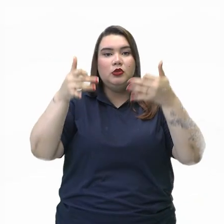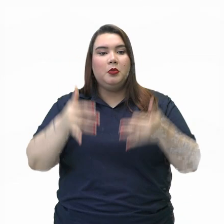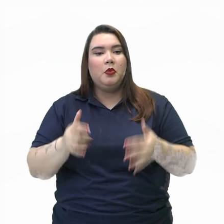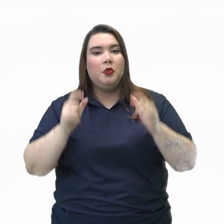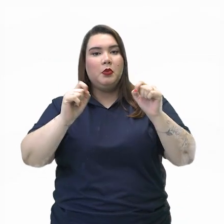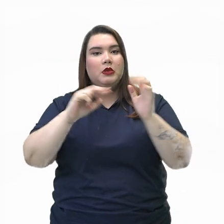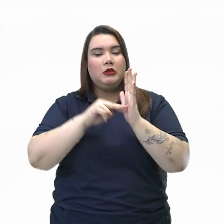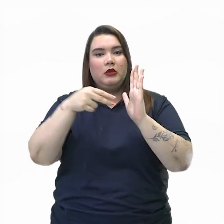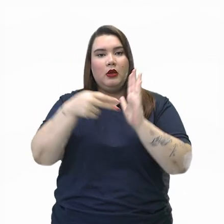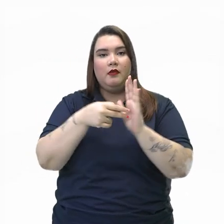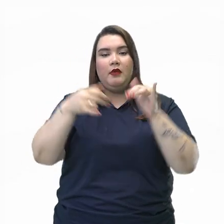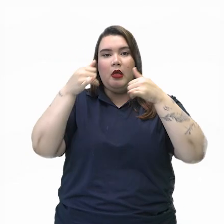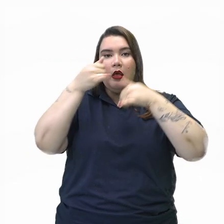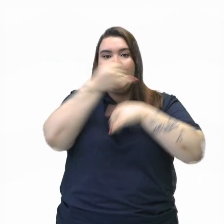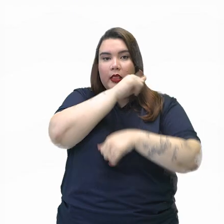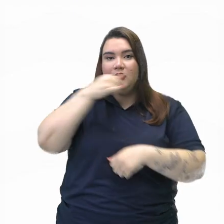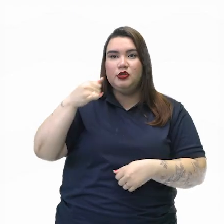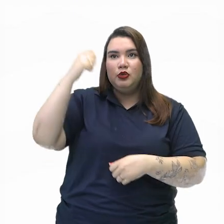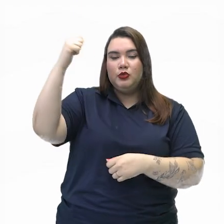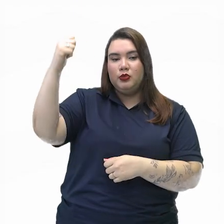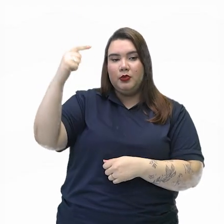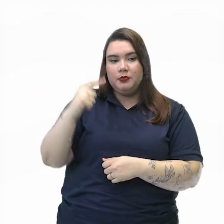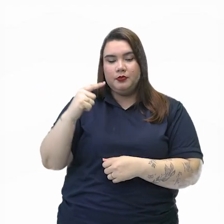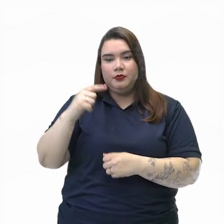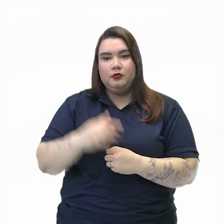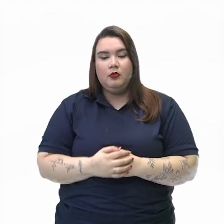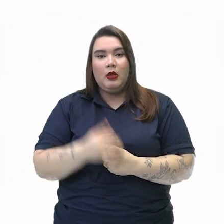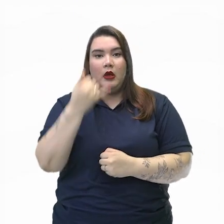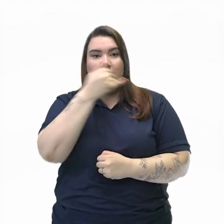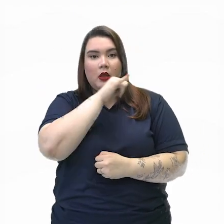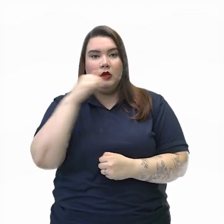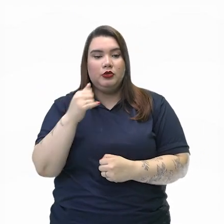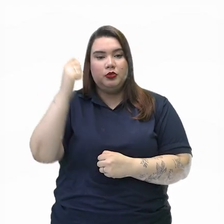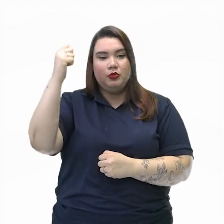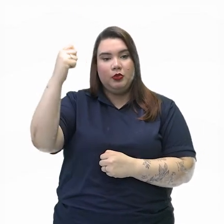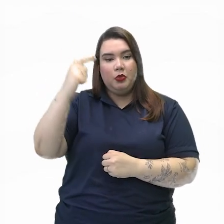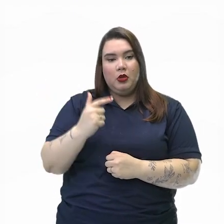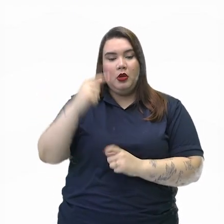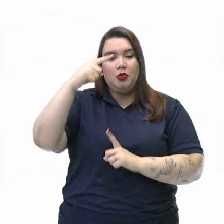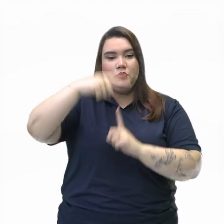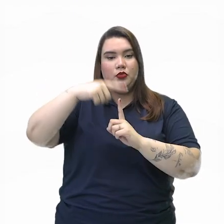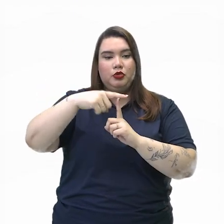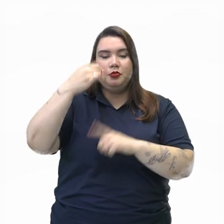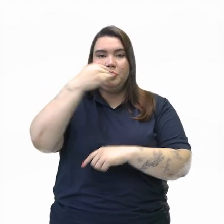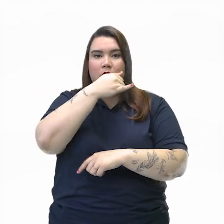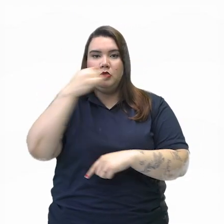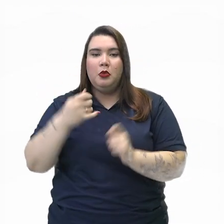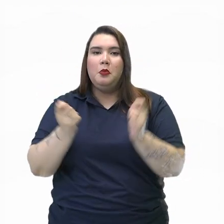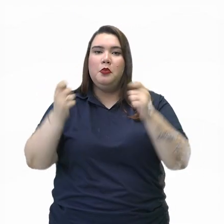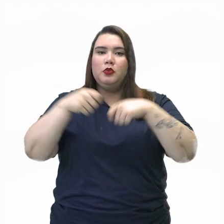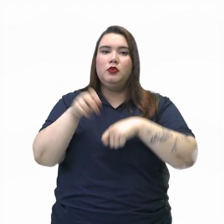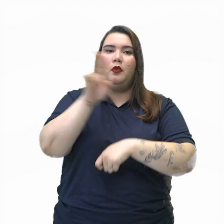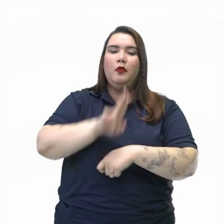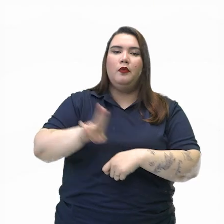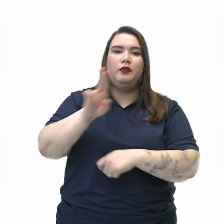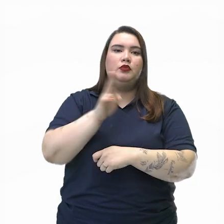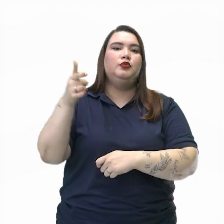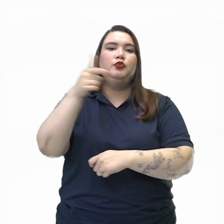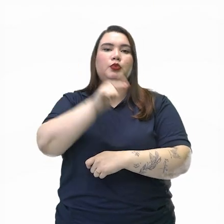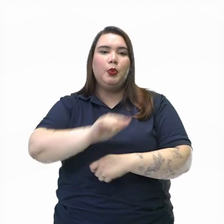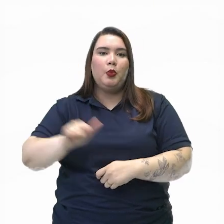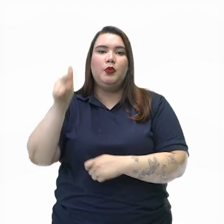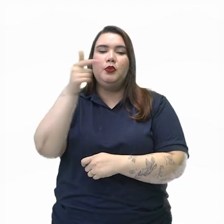definição da energia solar. A energia solar é uma energia